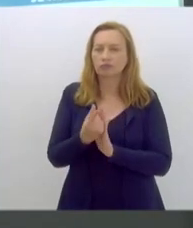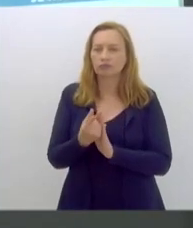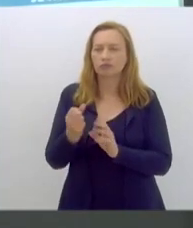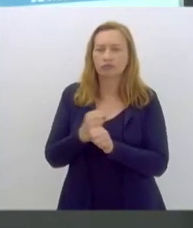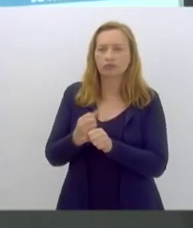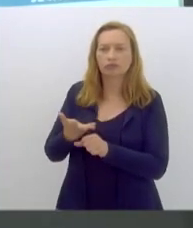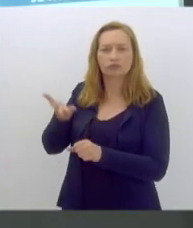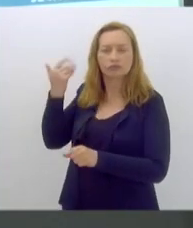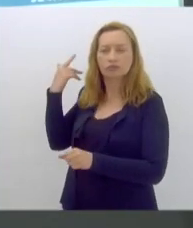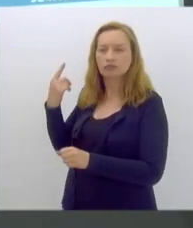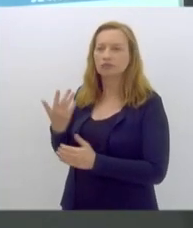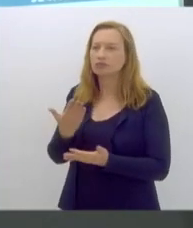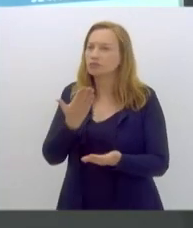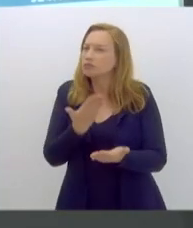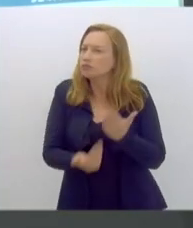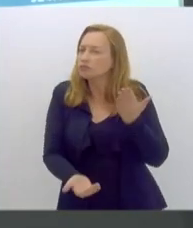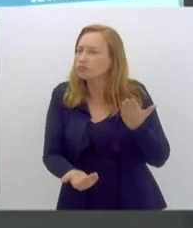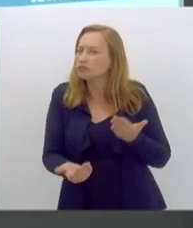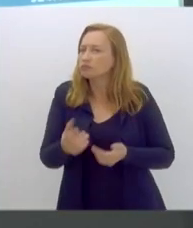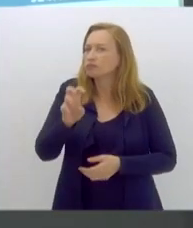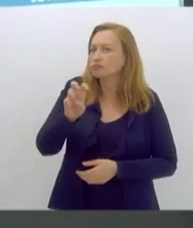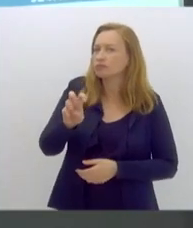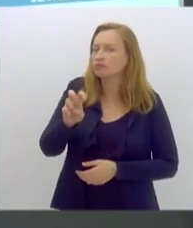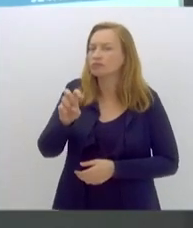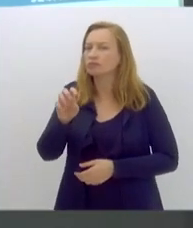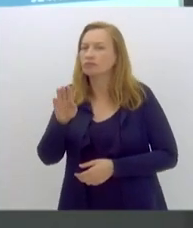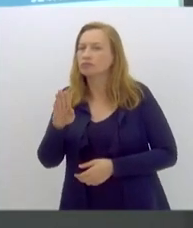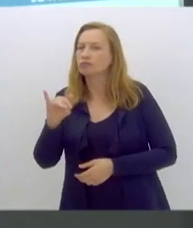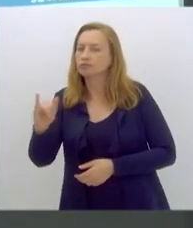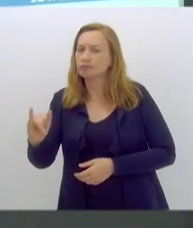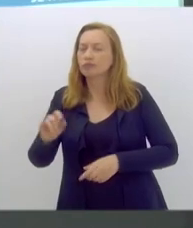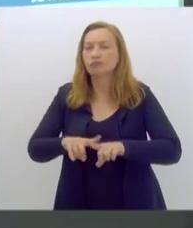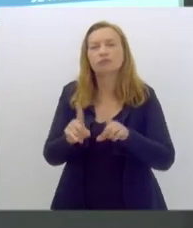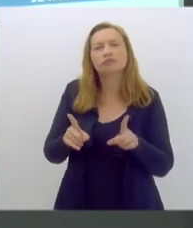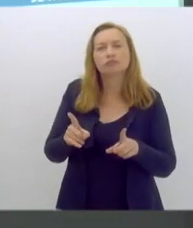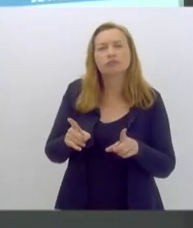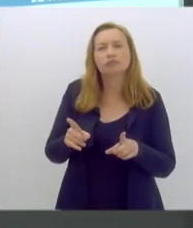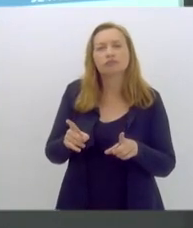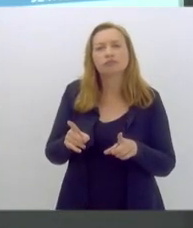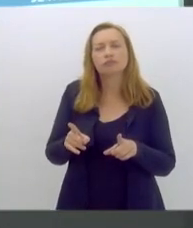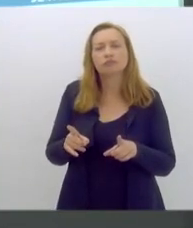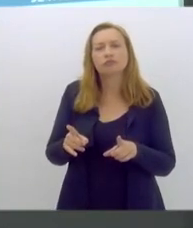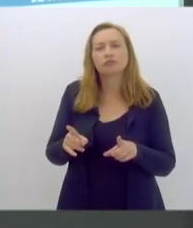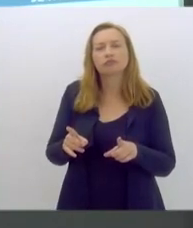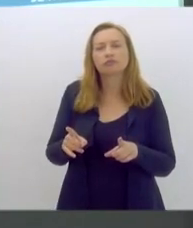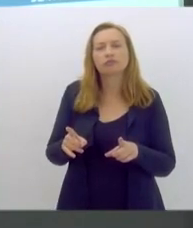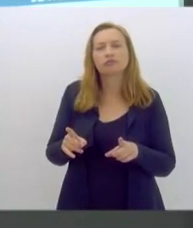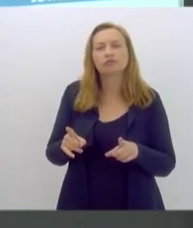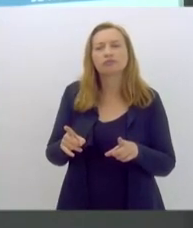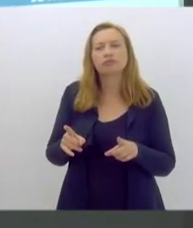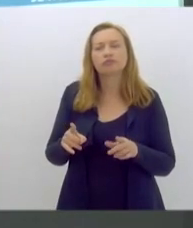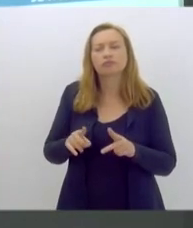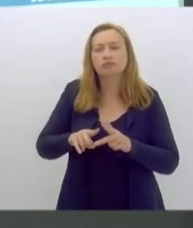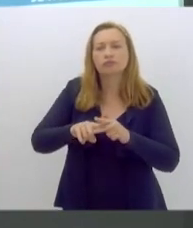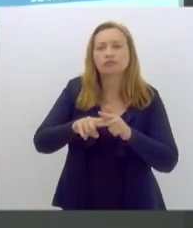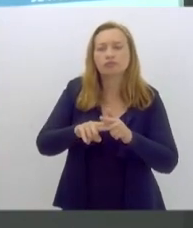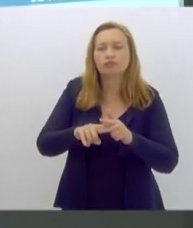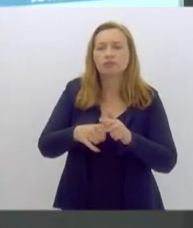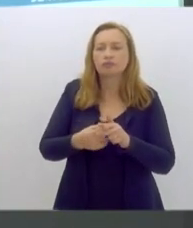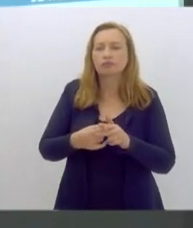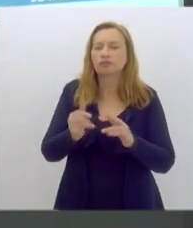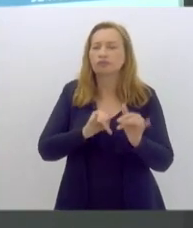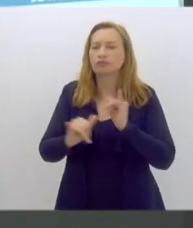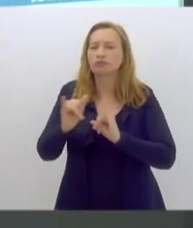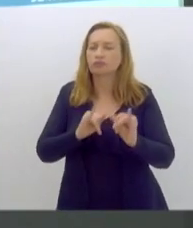uma perda estimada aqui de 5b mas quando a gente com a rede estimativa essa perda menor